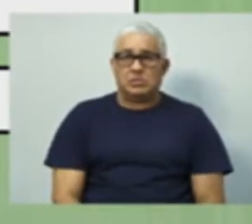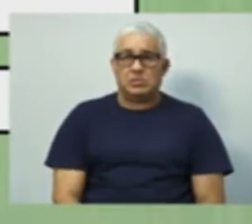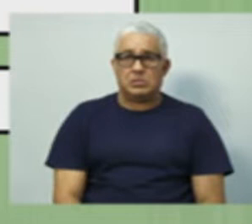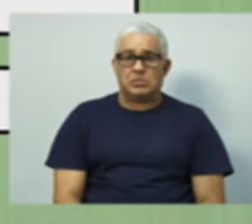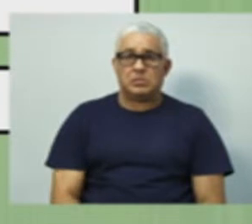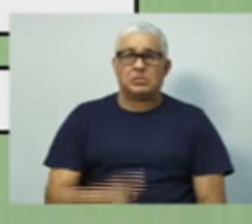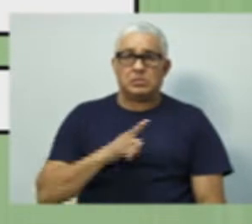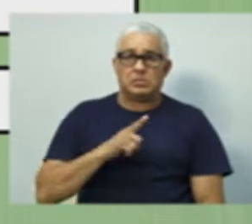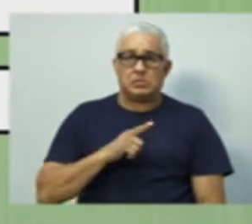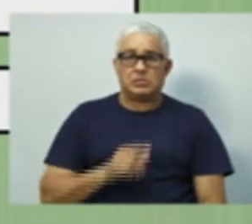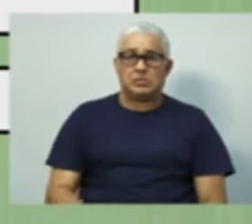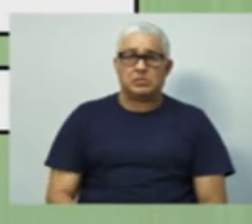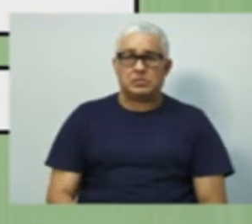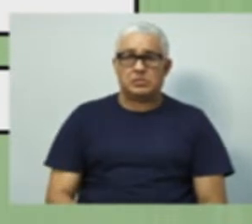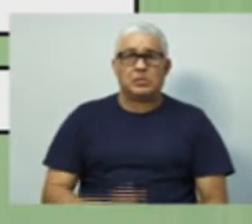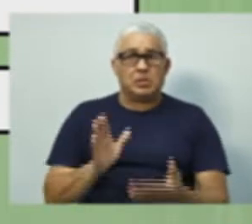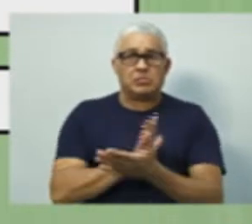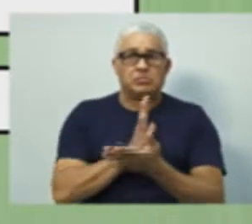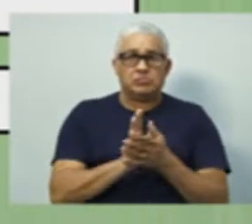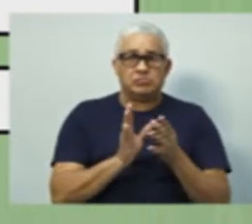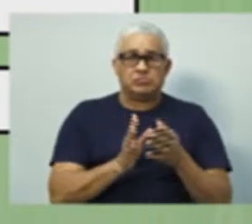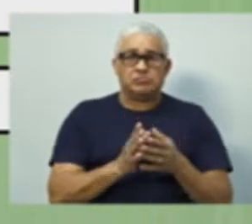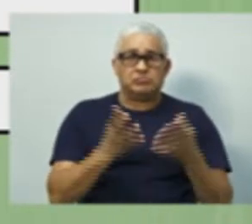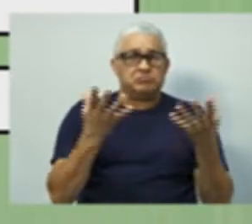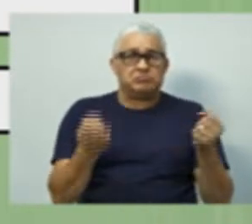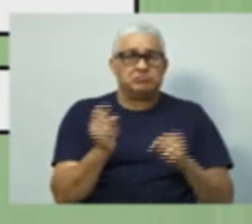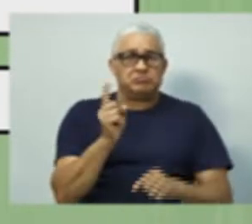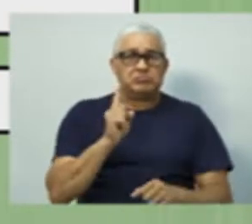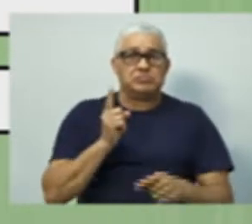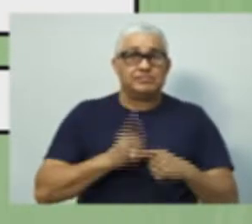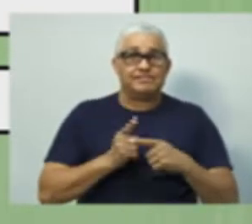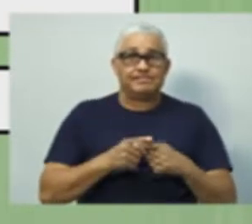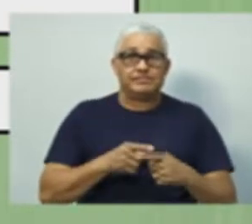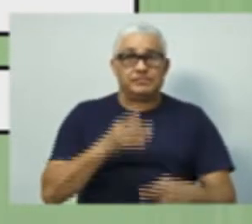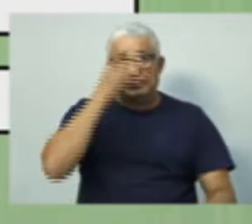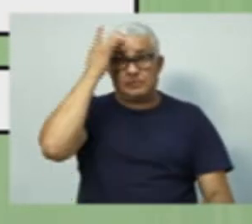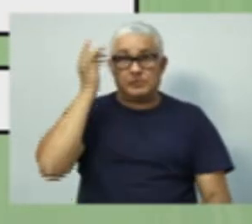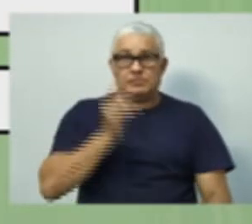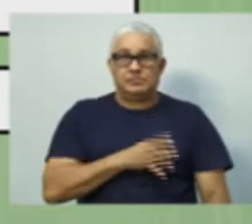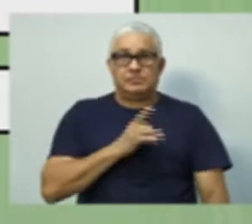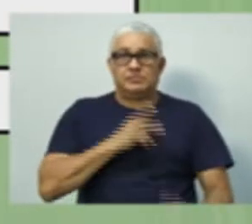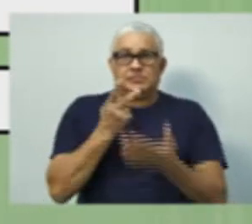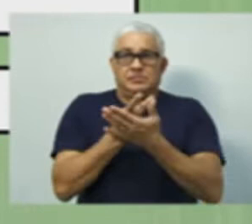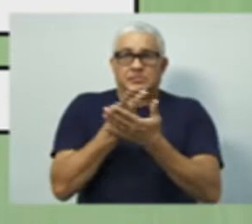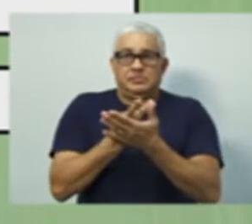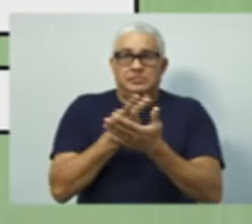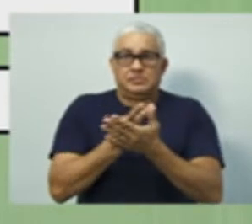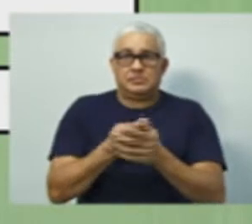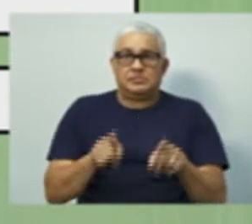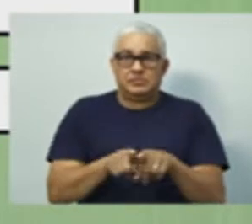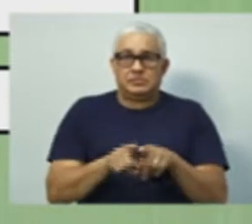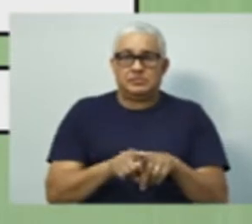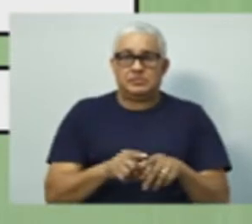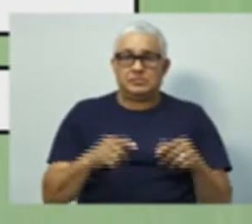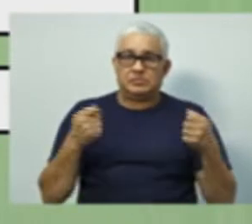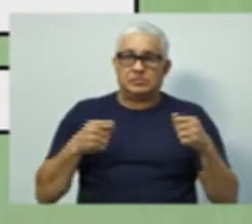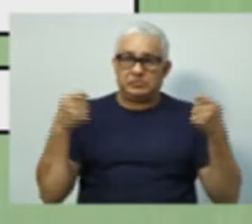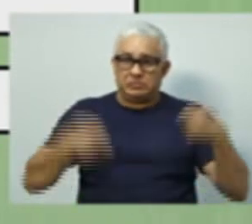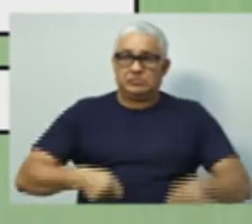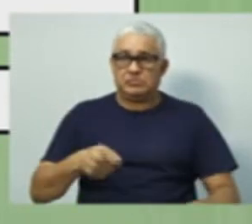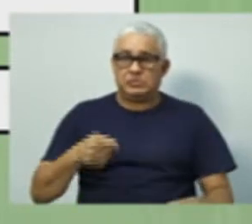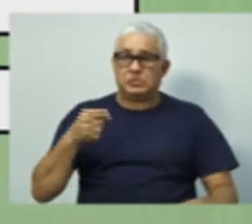desconfianças. Lógico, né? Primeiro que quando você vai implantar qualquer assunto ou algo novo numa empresa,